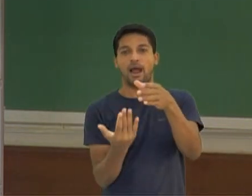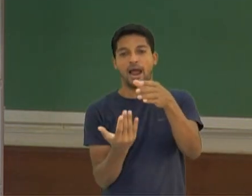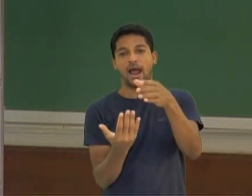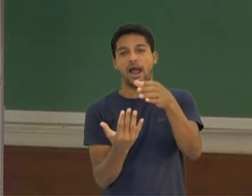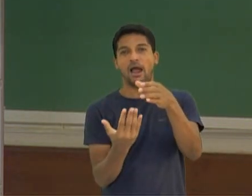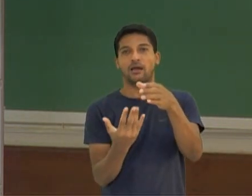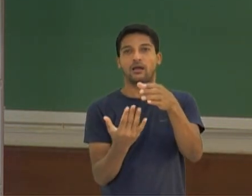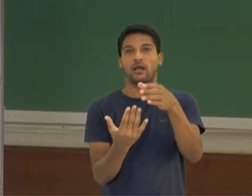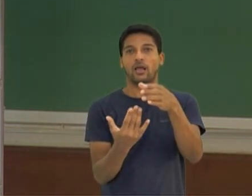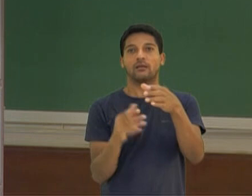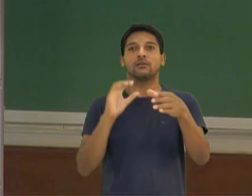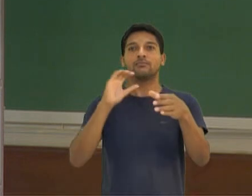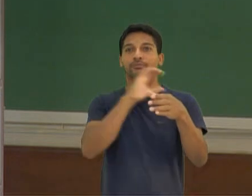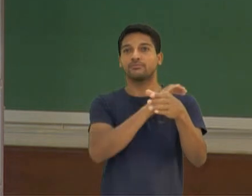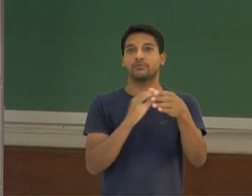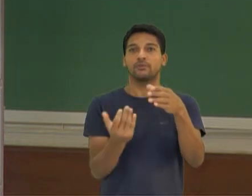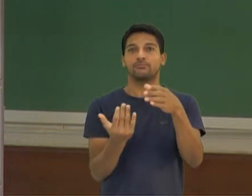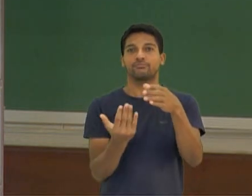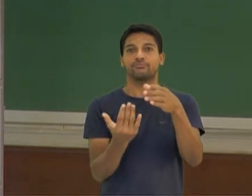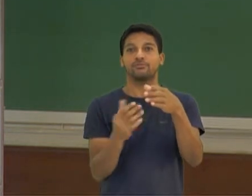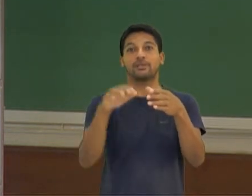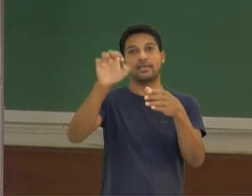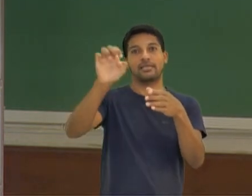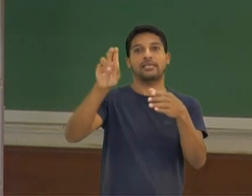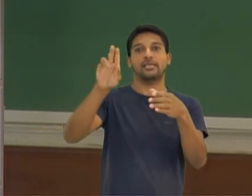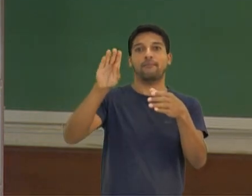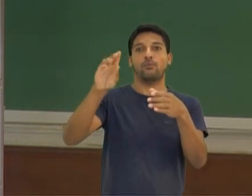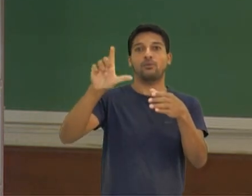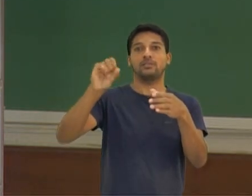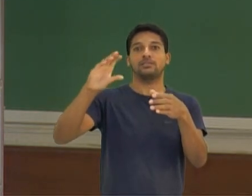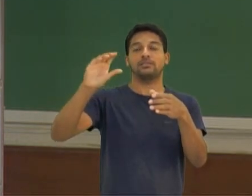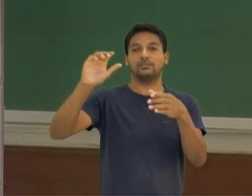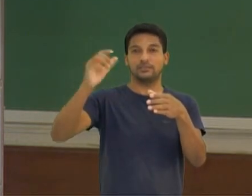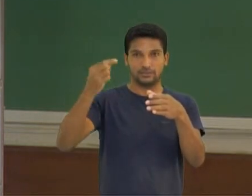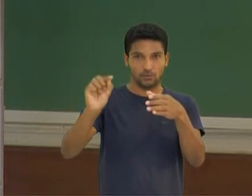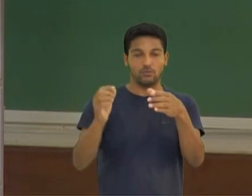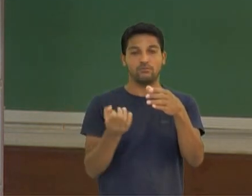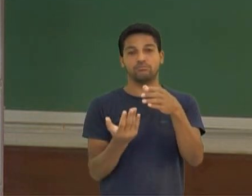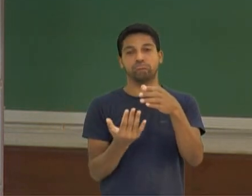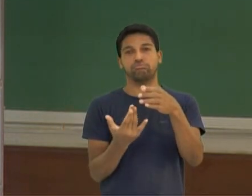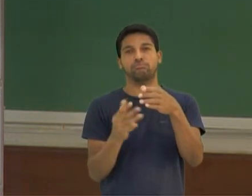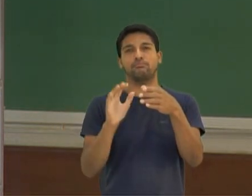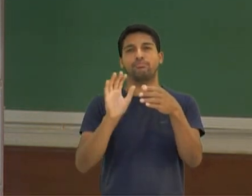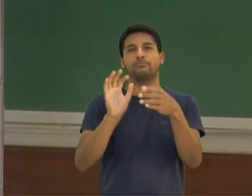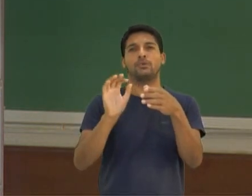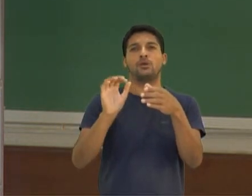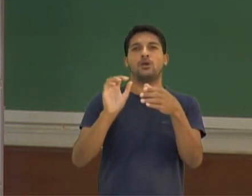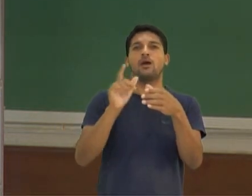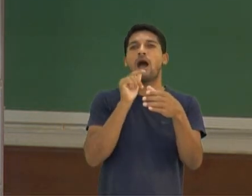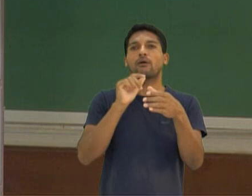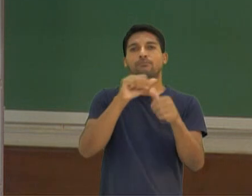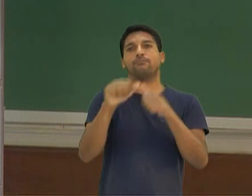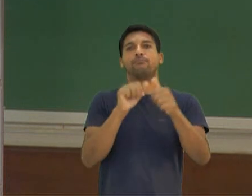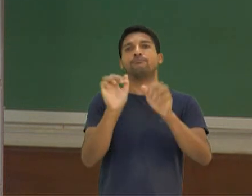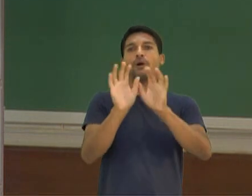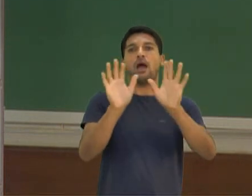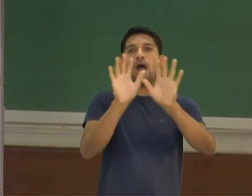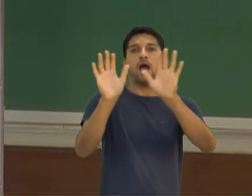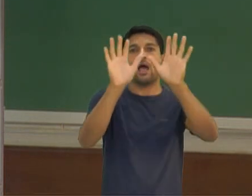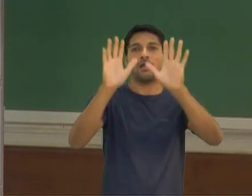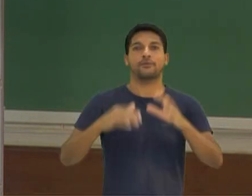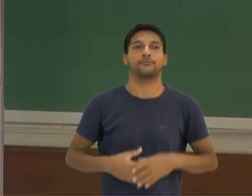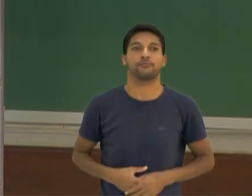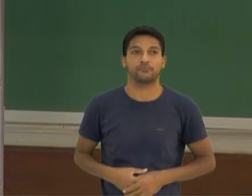água para esquentar. Começa lá o processo de ebulição, né? Outras propriedades físicas que nós